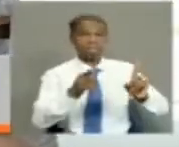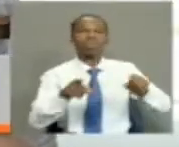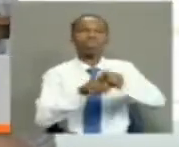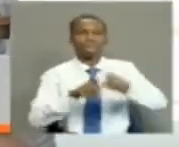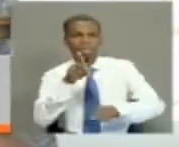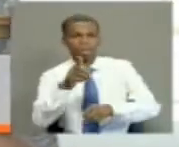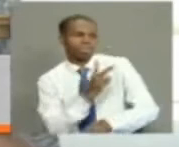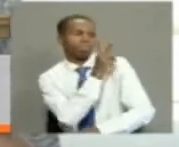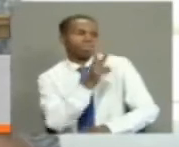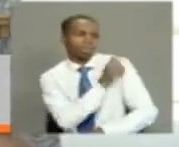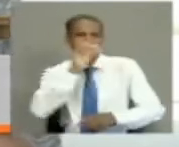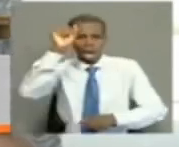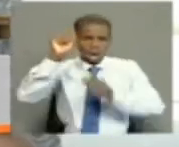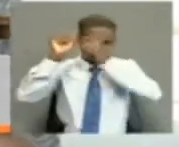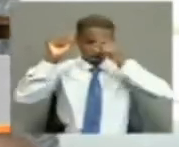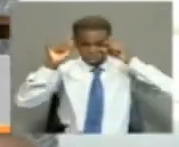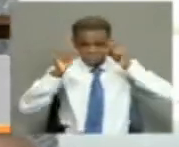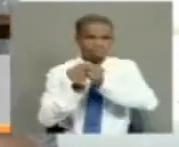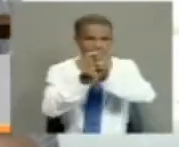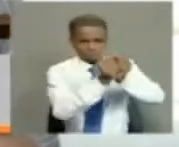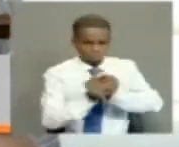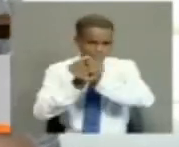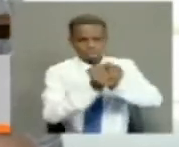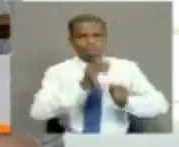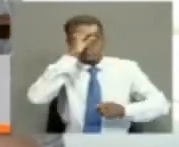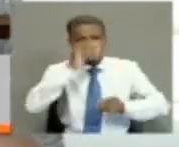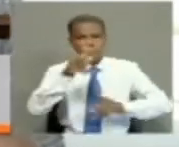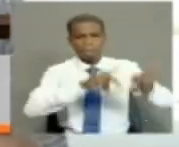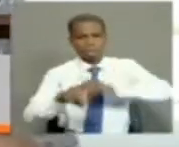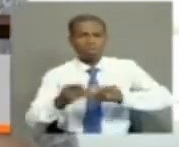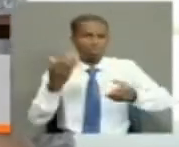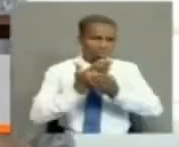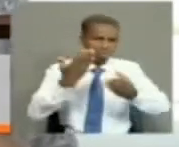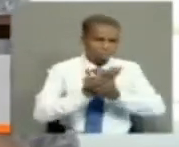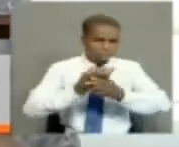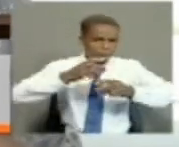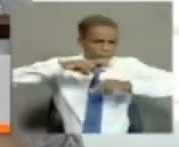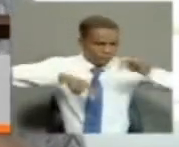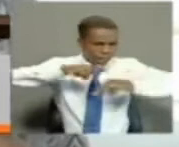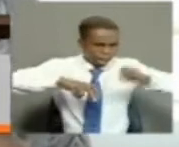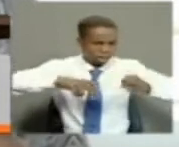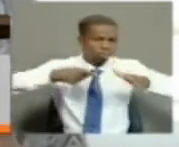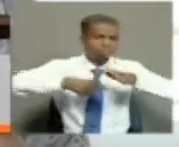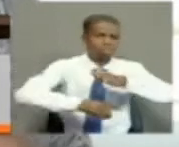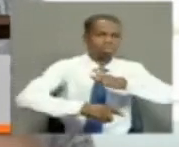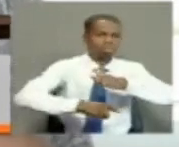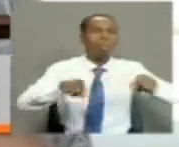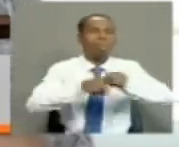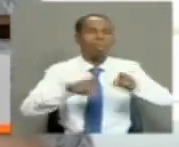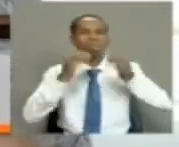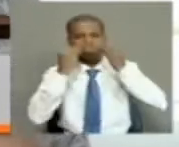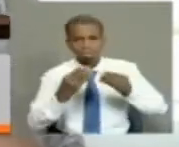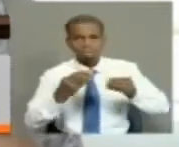Faculdade de Engenharia da Agostinho Neto, juntamente com o pessoal do Ispitec, e esse estudo possibilitou que nós desenvolvêssemos um protótipo